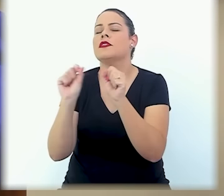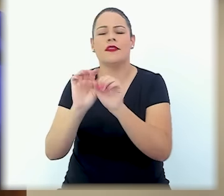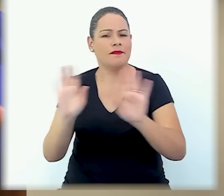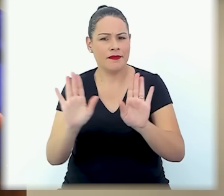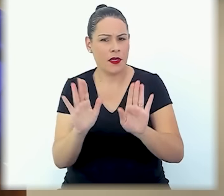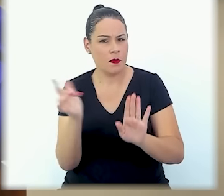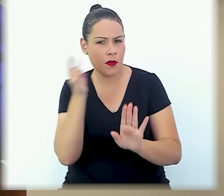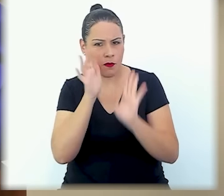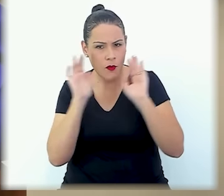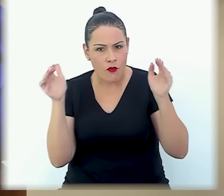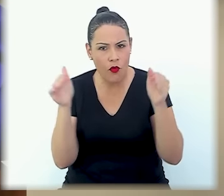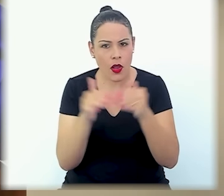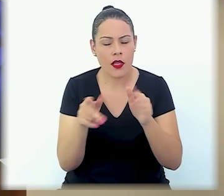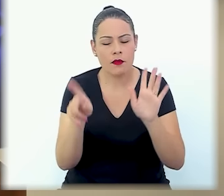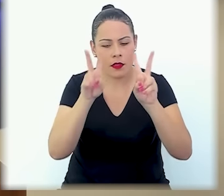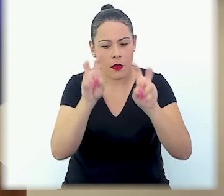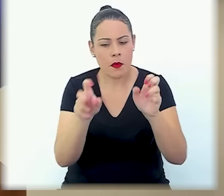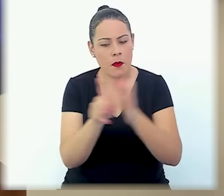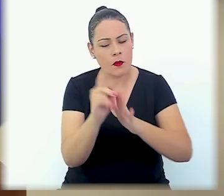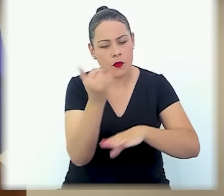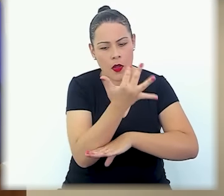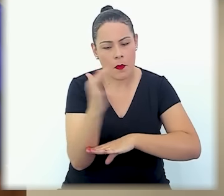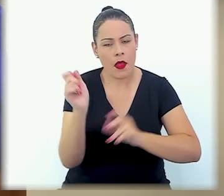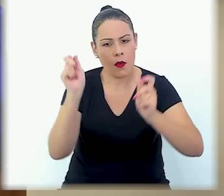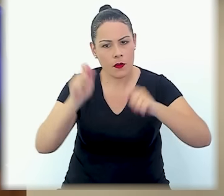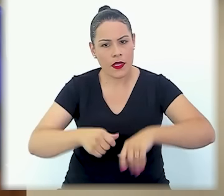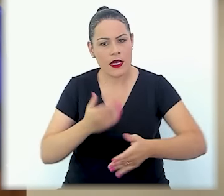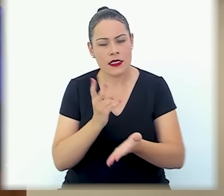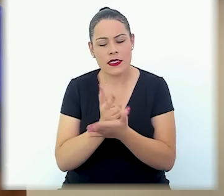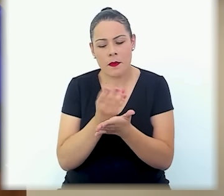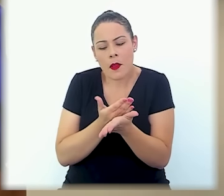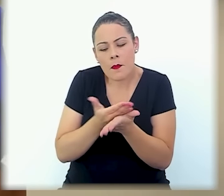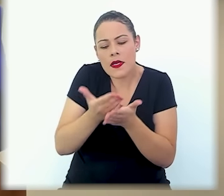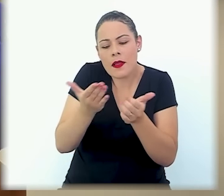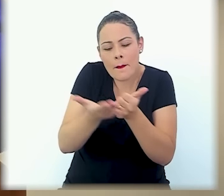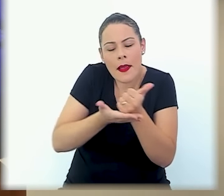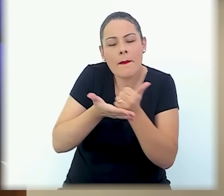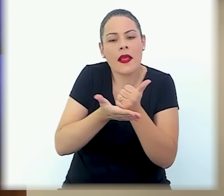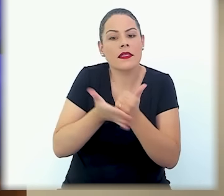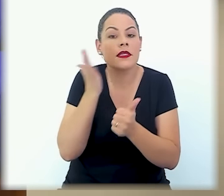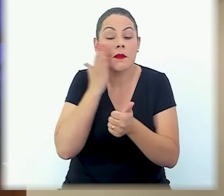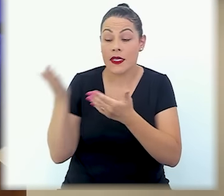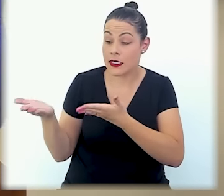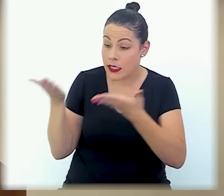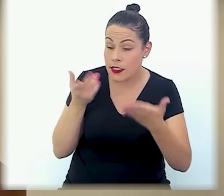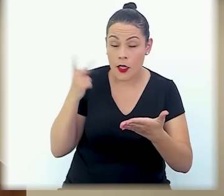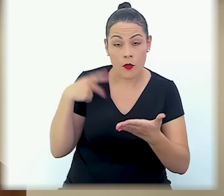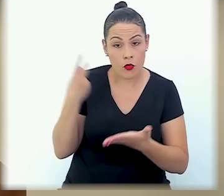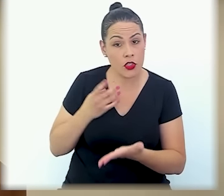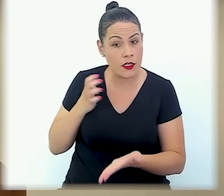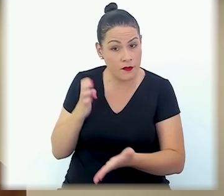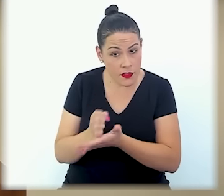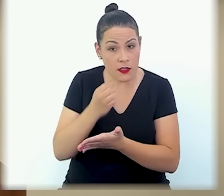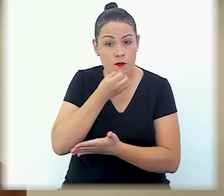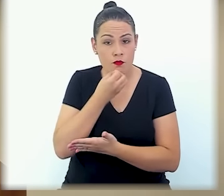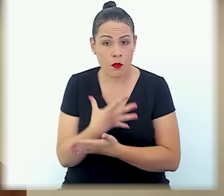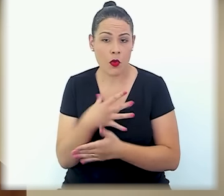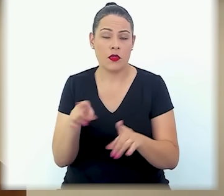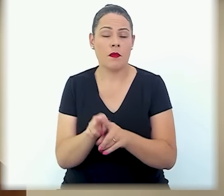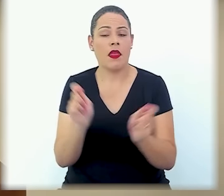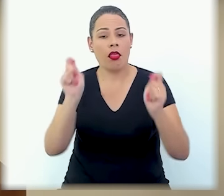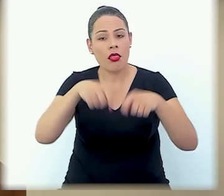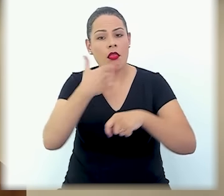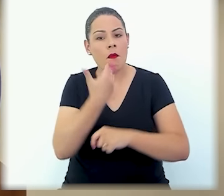colocar essas questões ambientais aí um pé no chão, trazer políticas públicas eficientes que possam